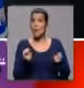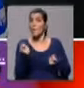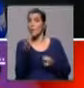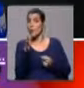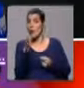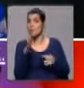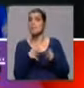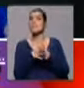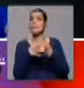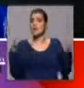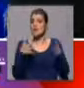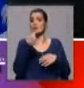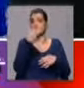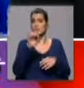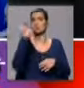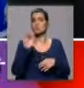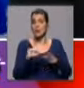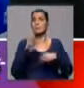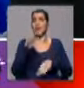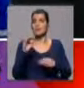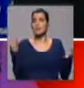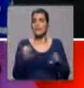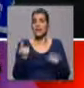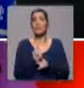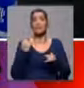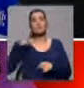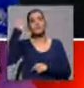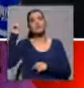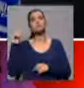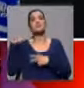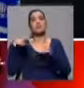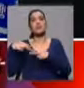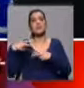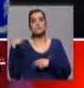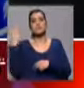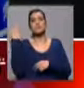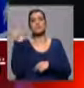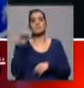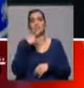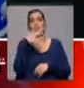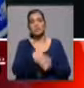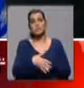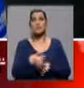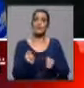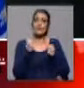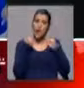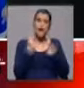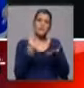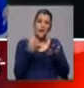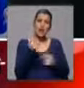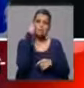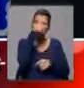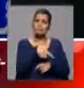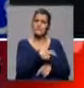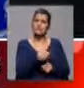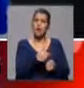da maioria absoluta, uma vez que as declarações do ministro das Finanças francês, dando alguma força à posição do Syriza em termos